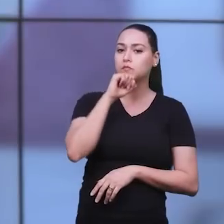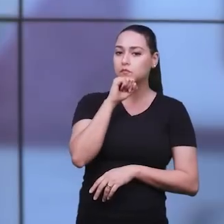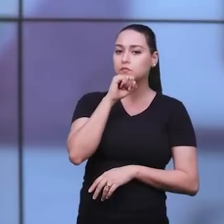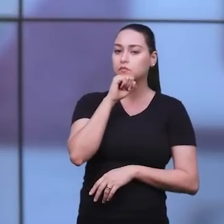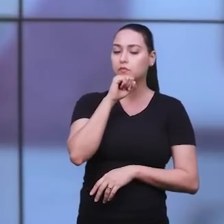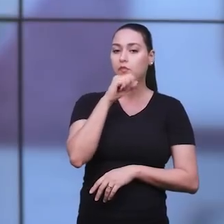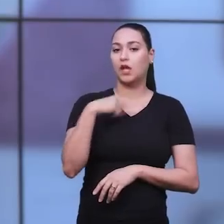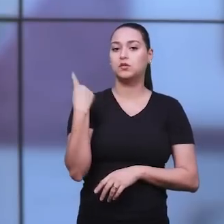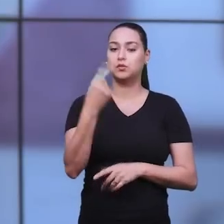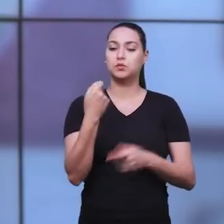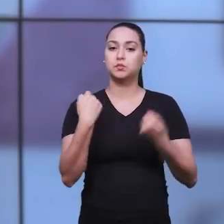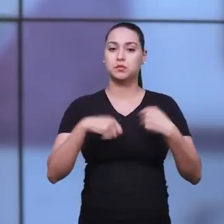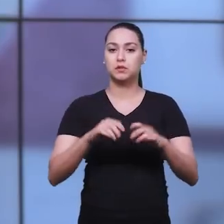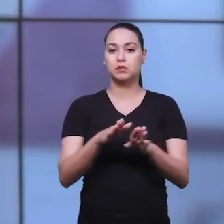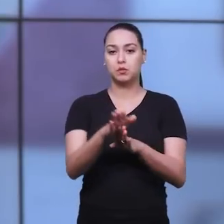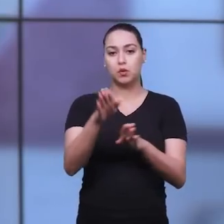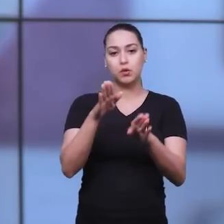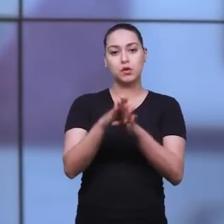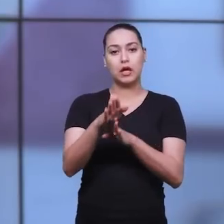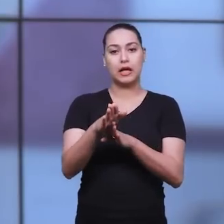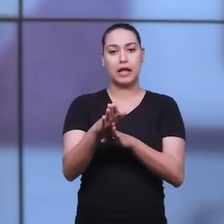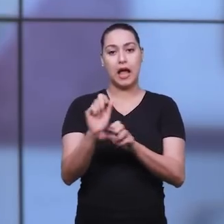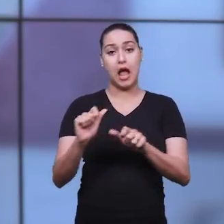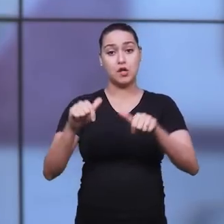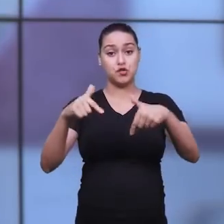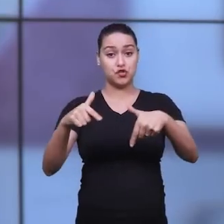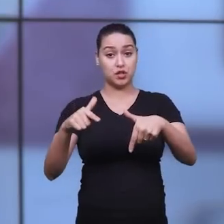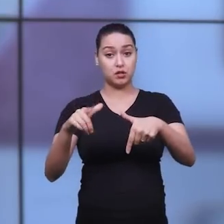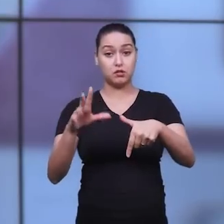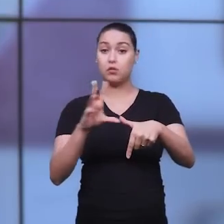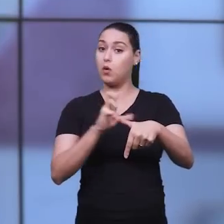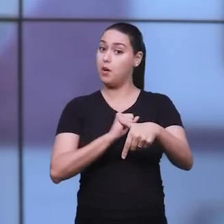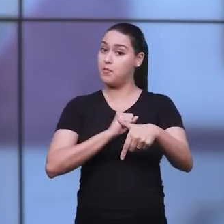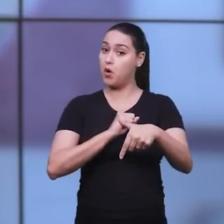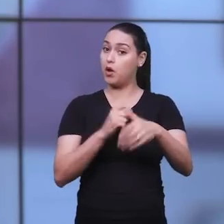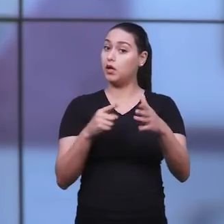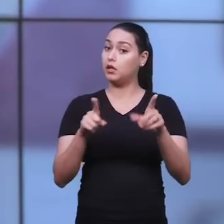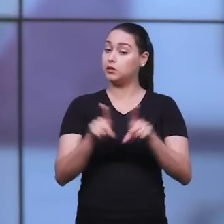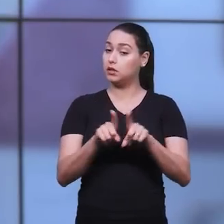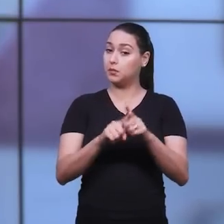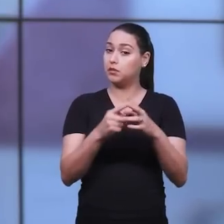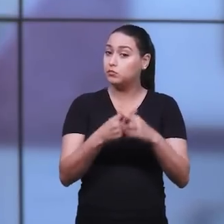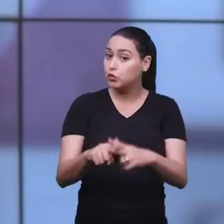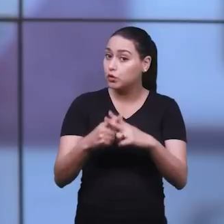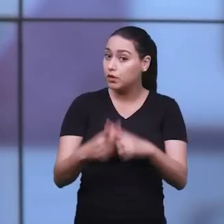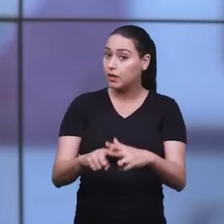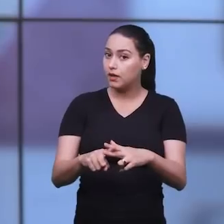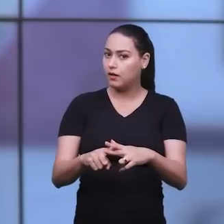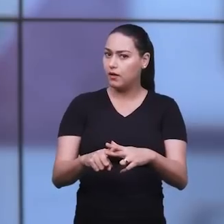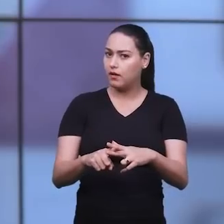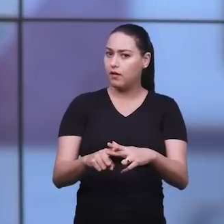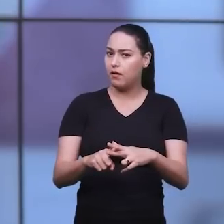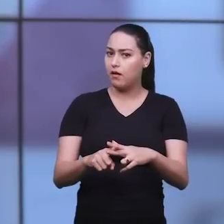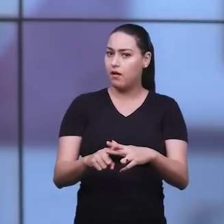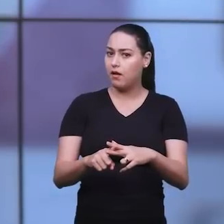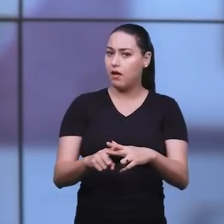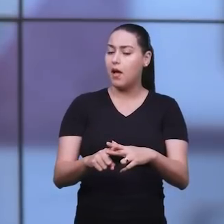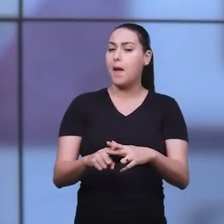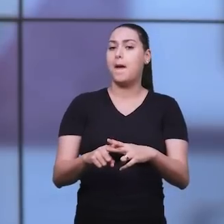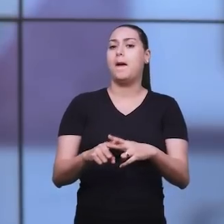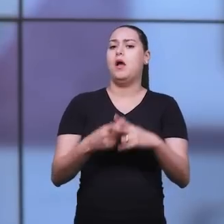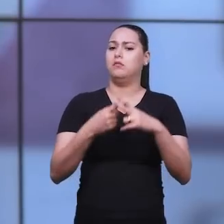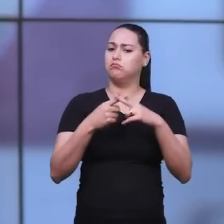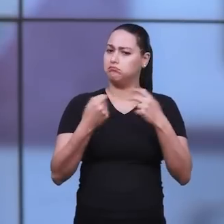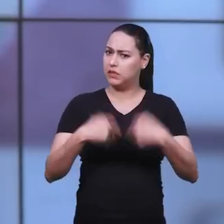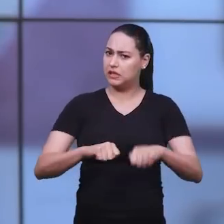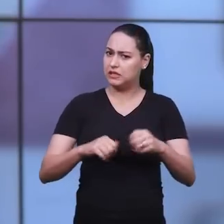mães responsáveis, devemos orientar, explicar, agir com amor e limites. Excesso de amor não é